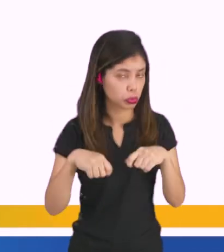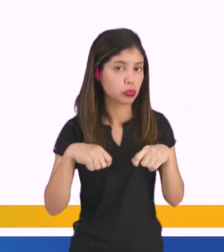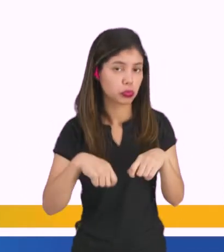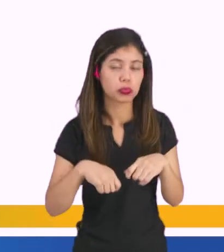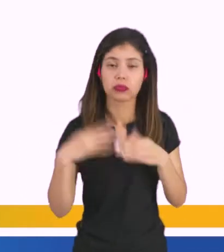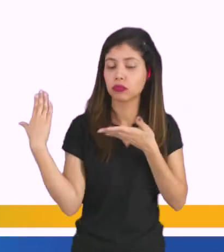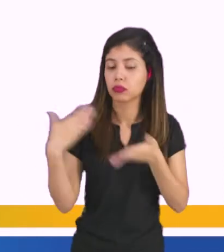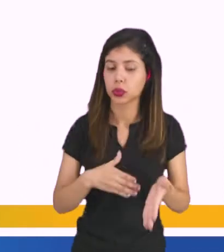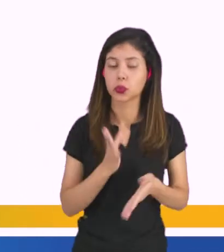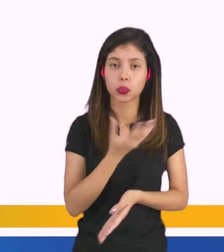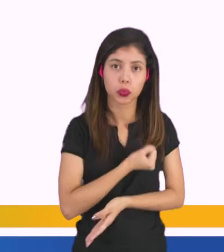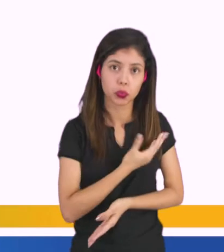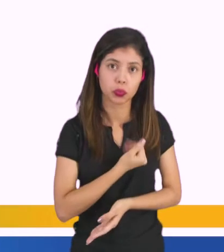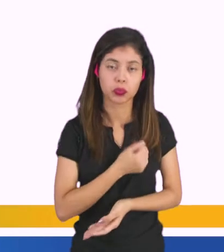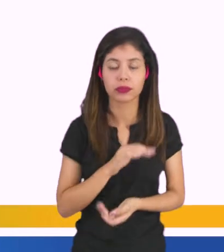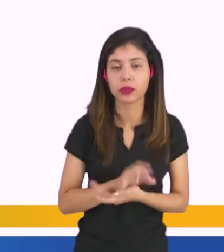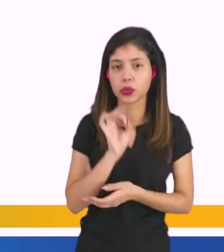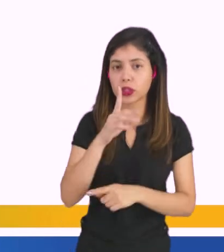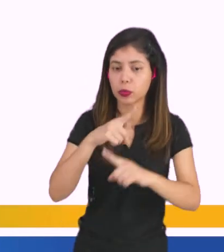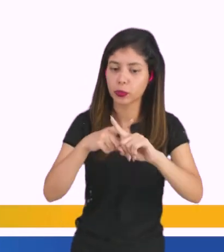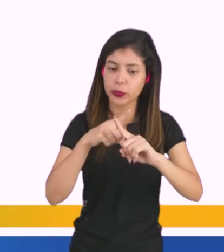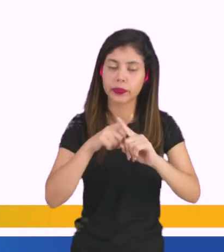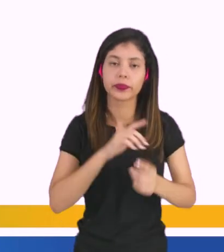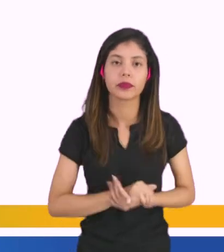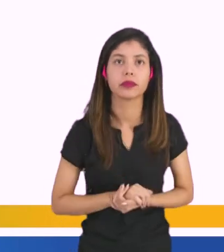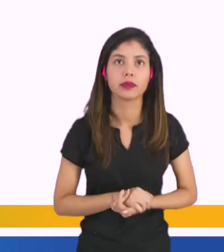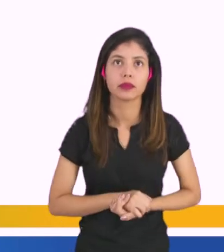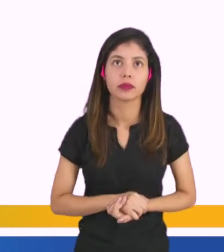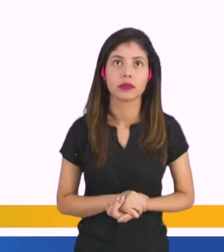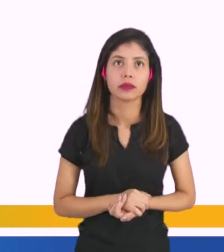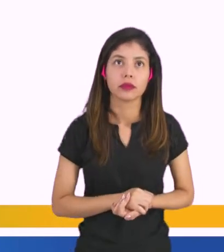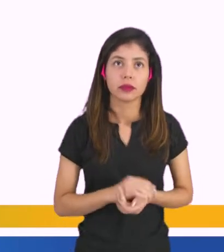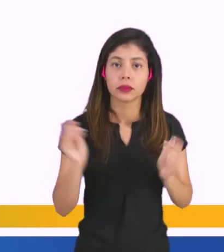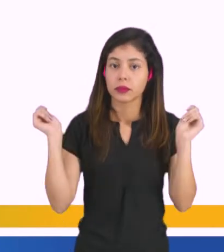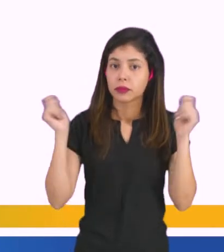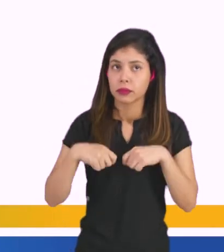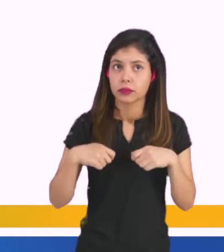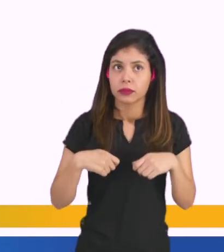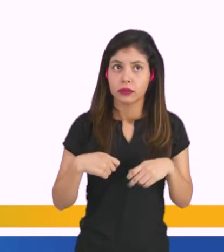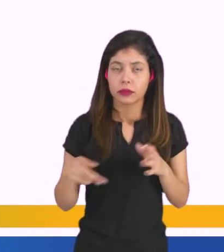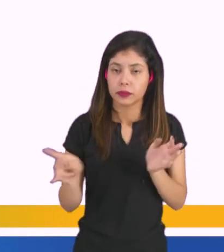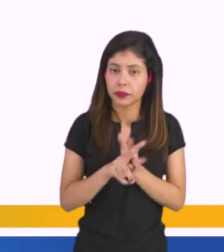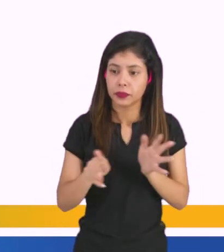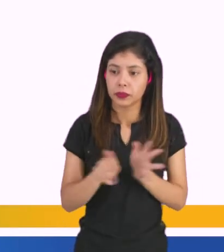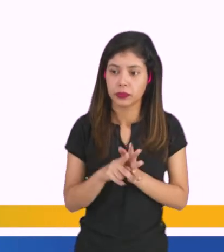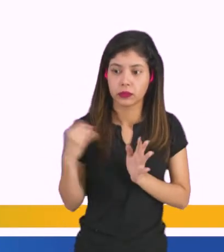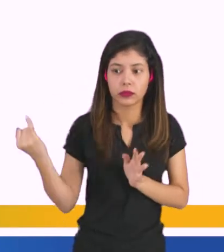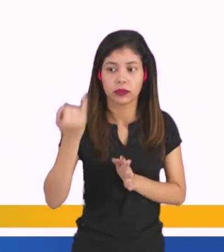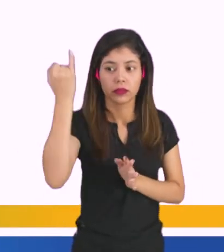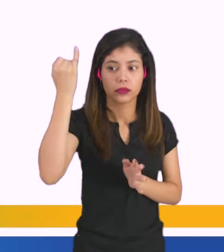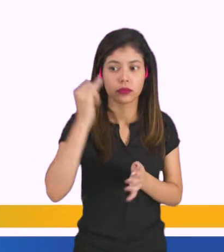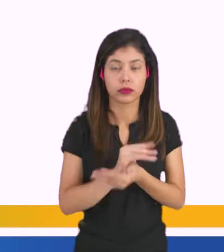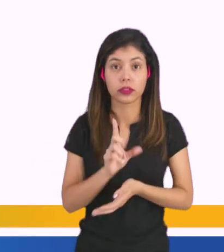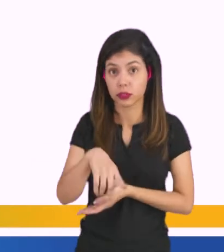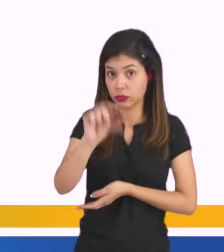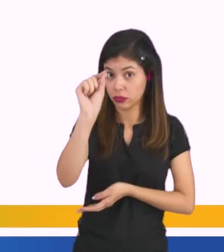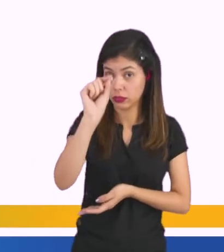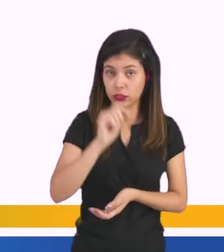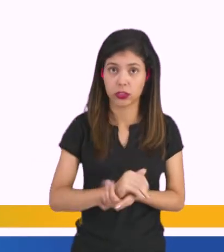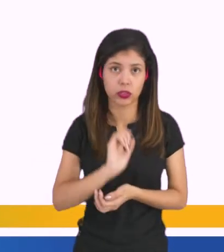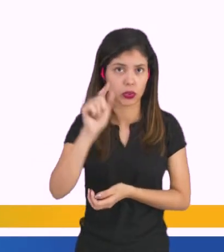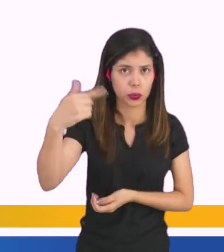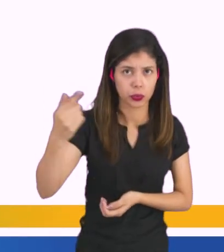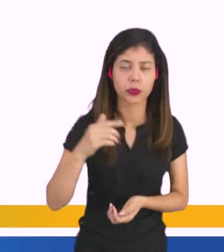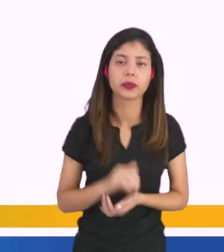a esse número realizando uma simples multiplicação das possibilidades por meio do princípio fundamental da contagem.